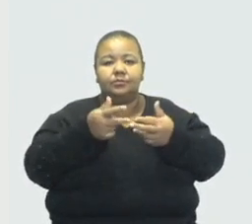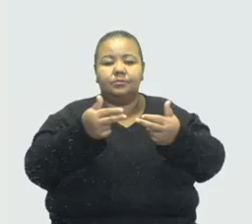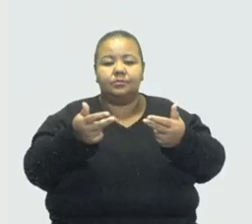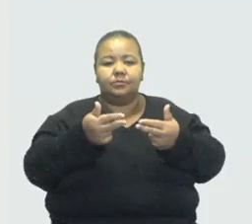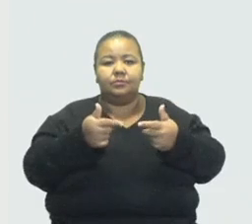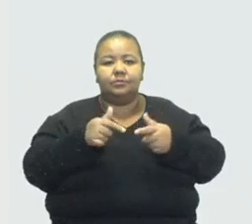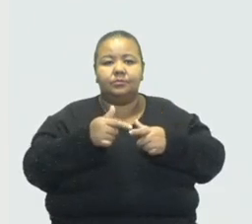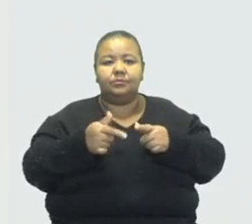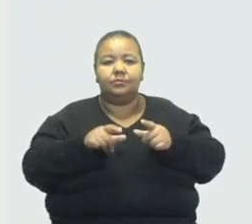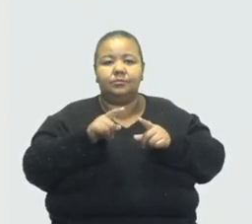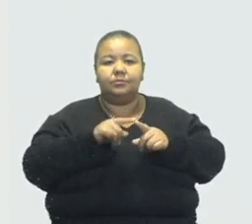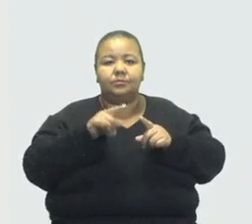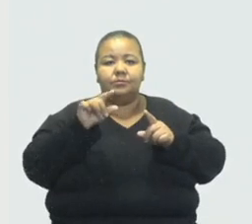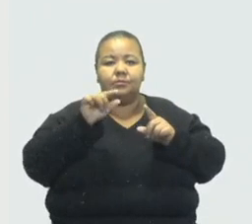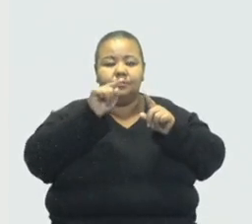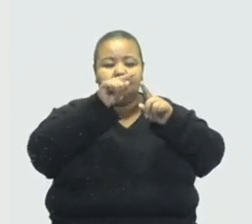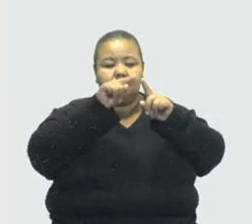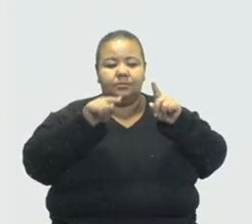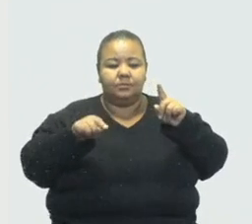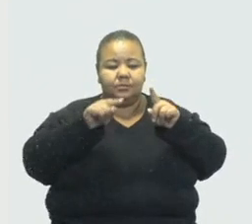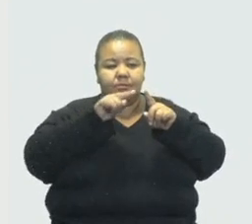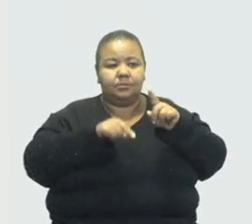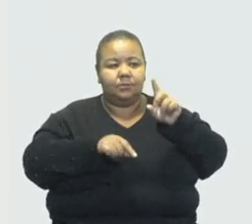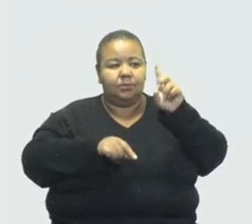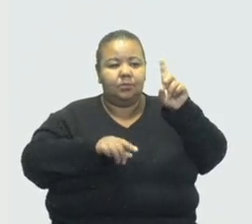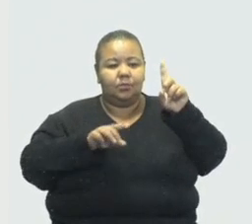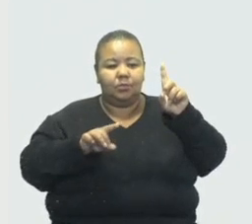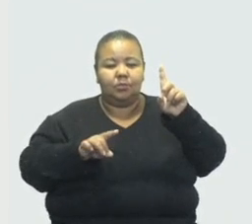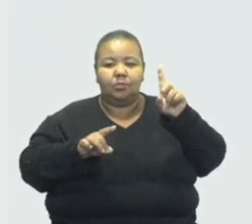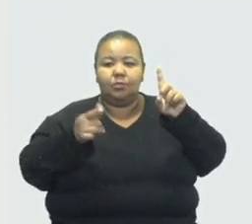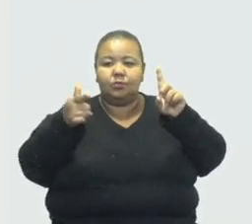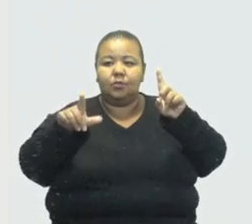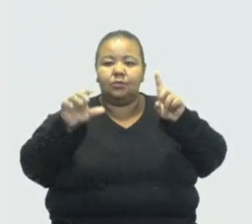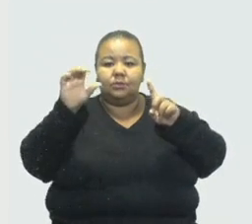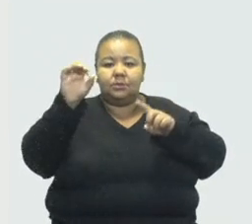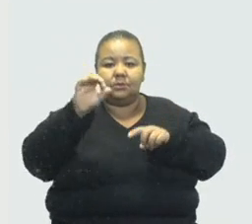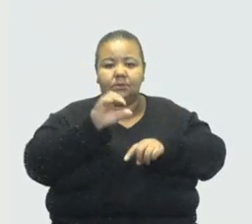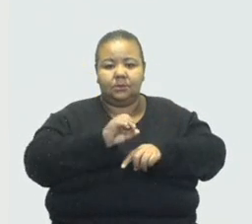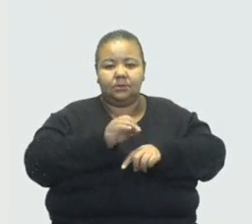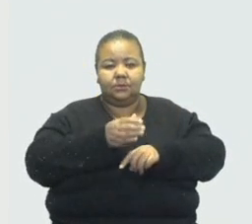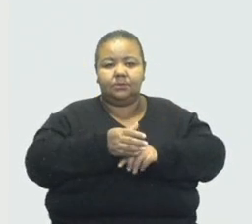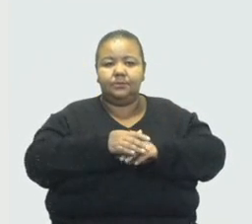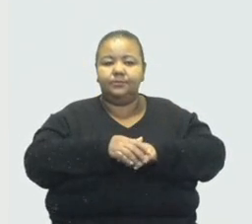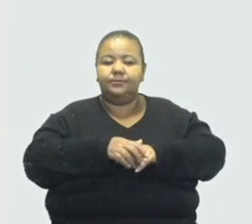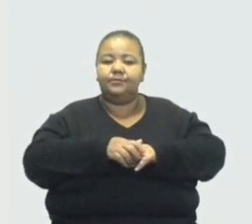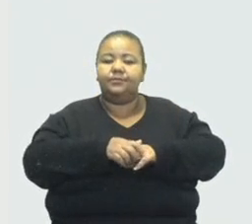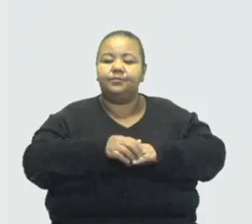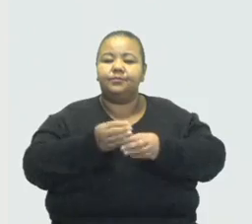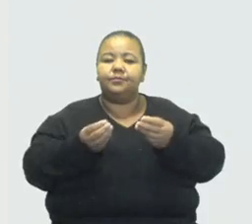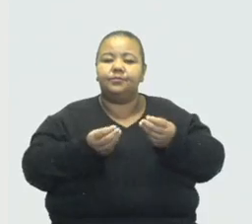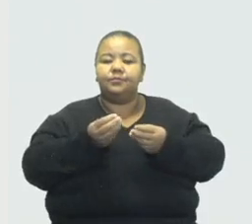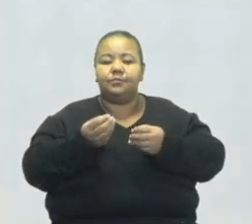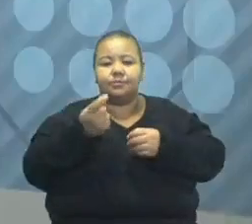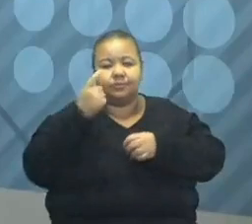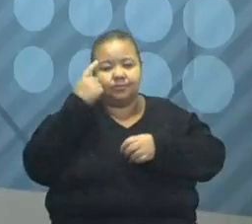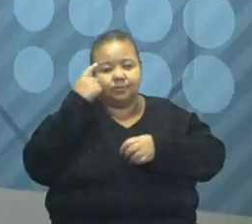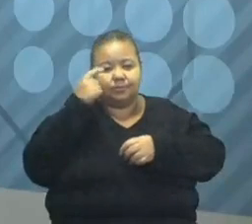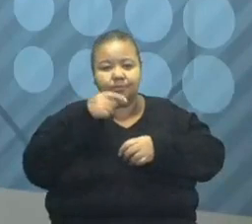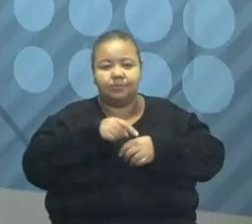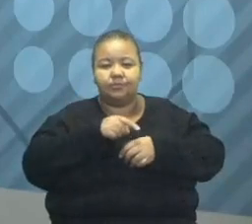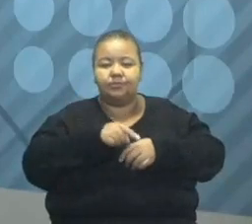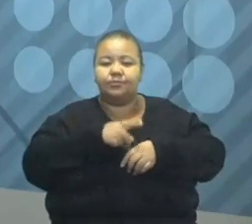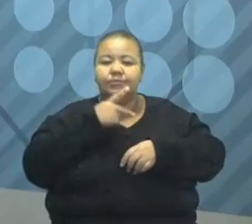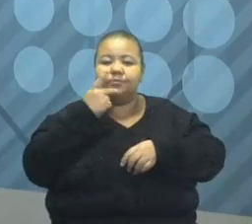da diagonal principal igual a 1 e os demais elementos são nulos. Quando nós pensamos nisso, falou